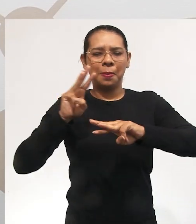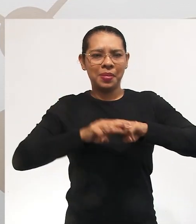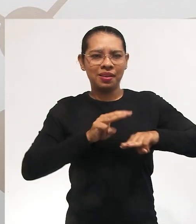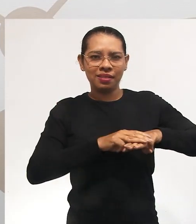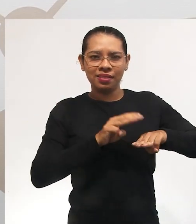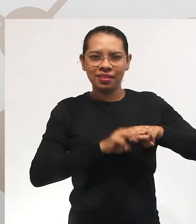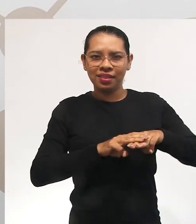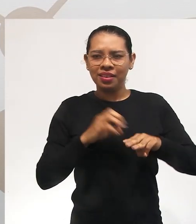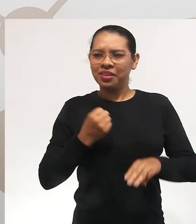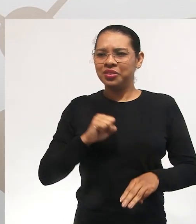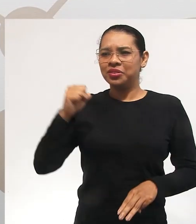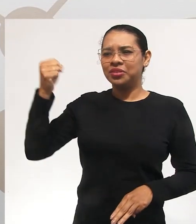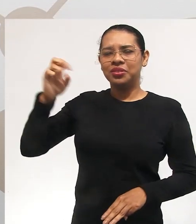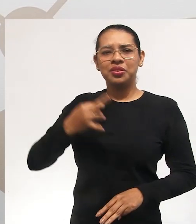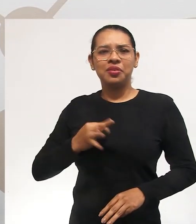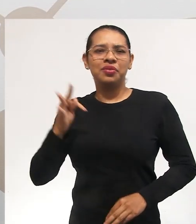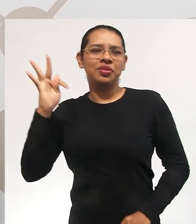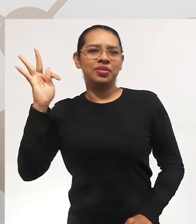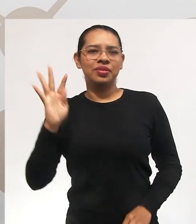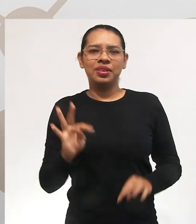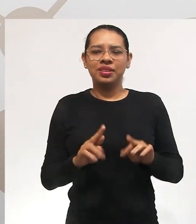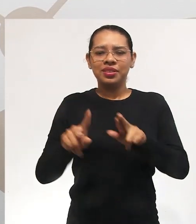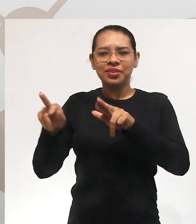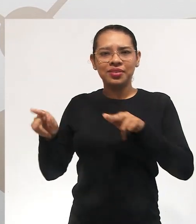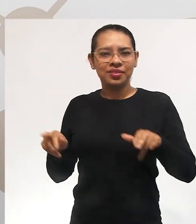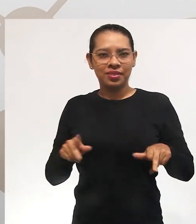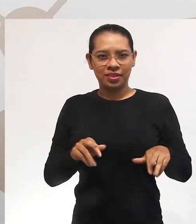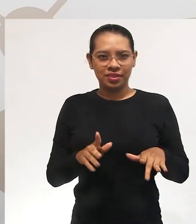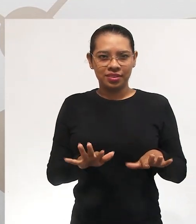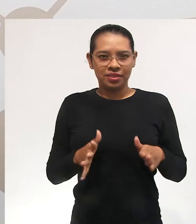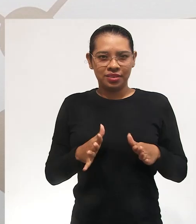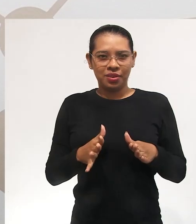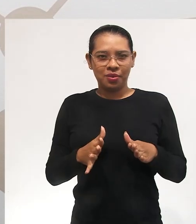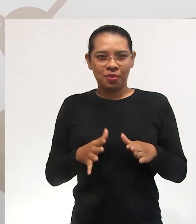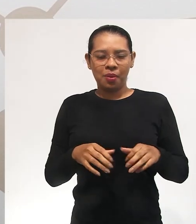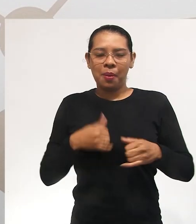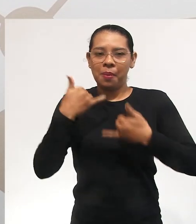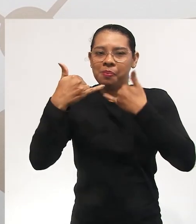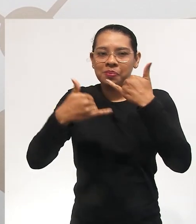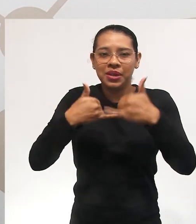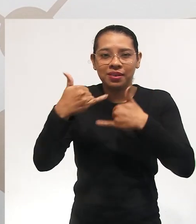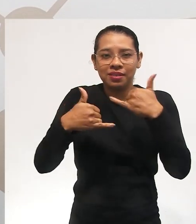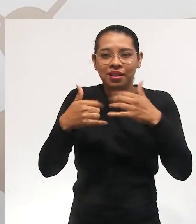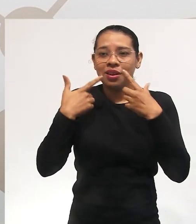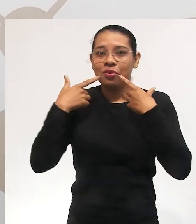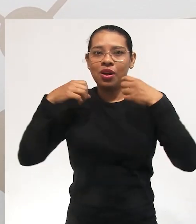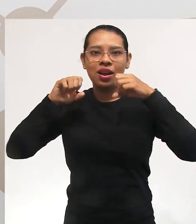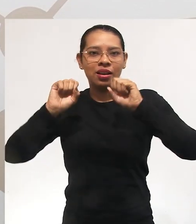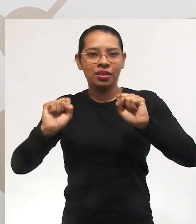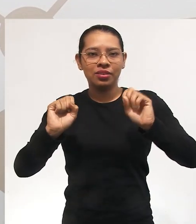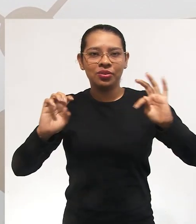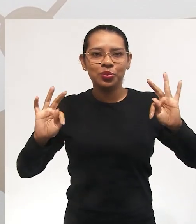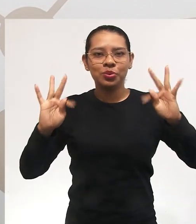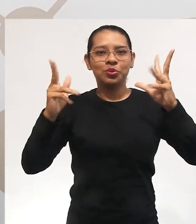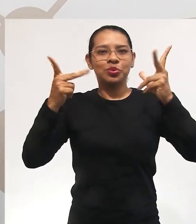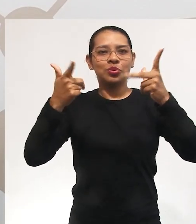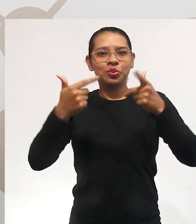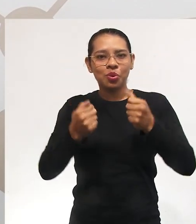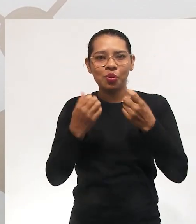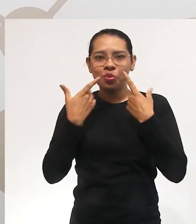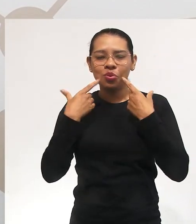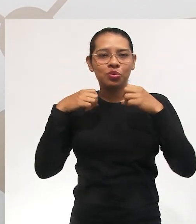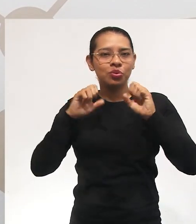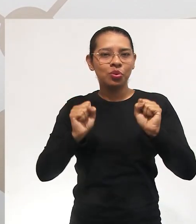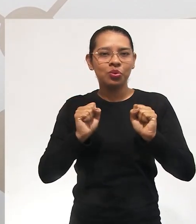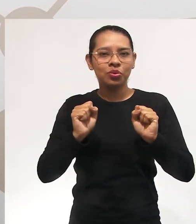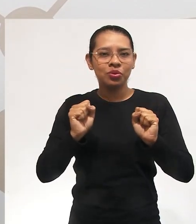vezes até a matemática você pode usar, brincar com a língua, usando, porque a matemática também é uma linguagem, né? A educação física